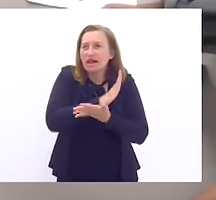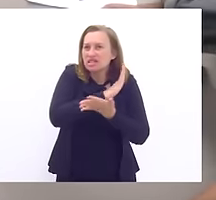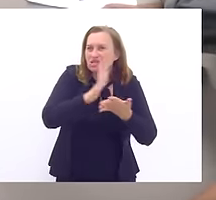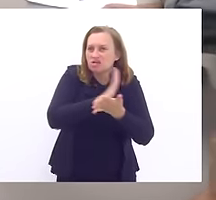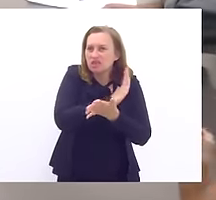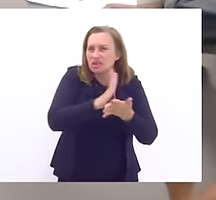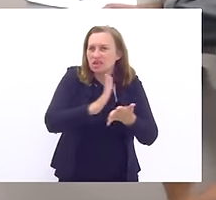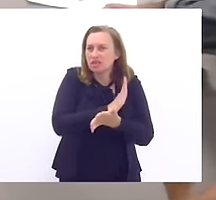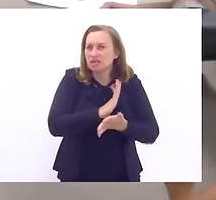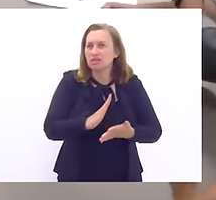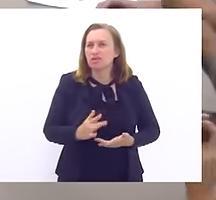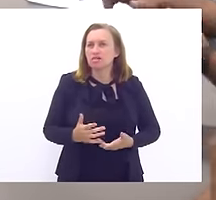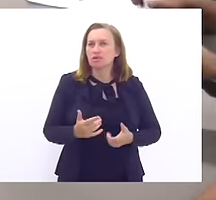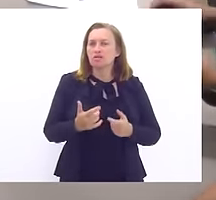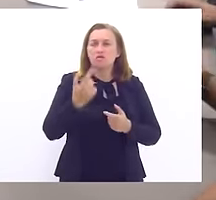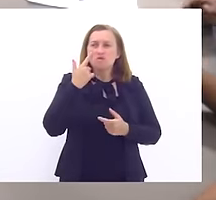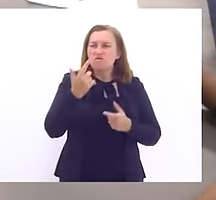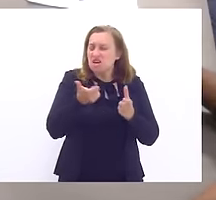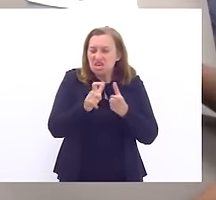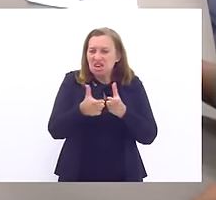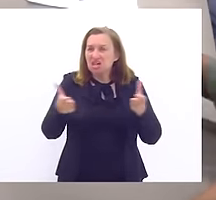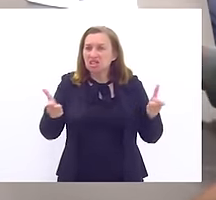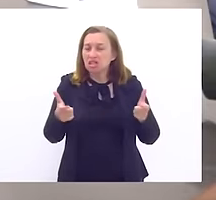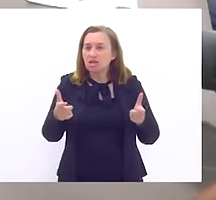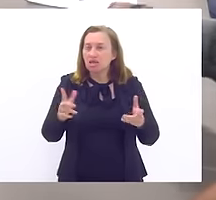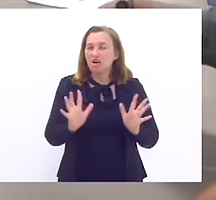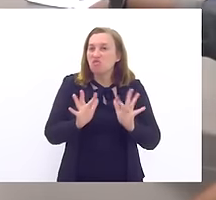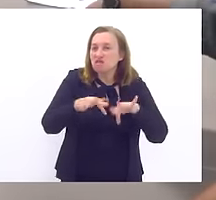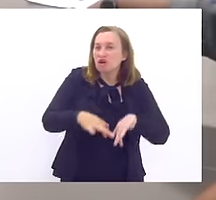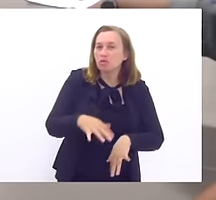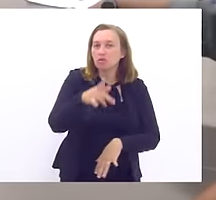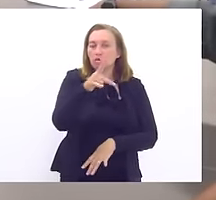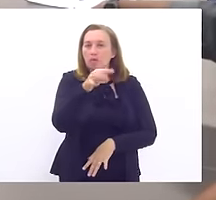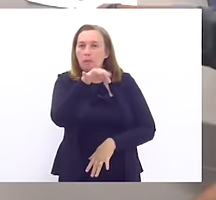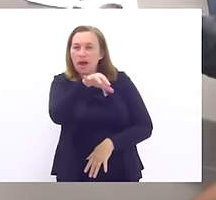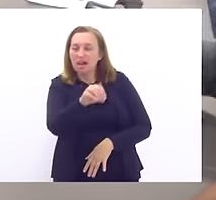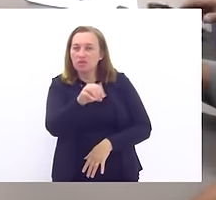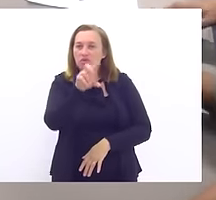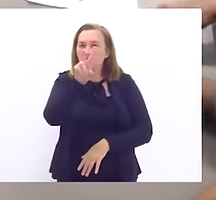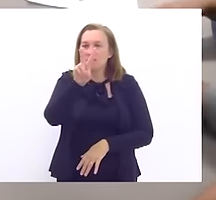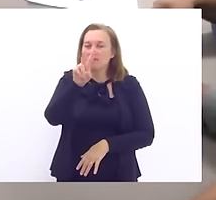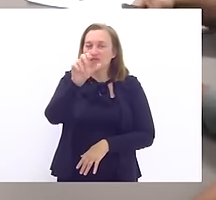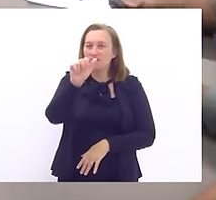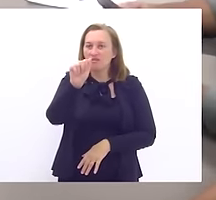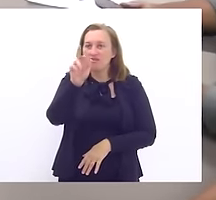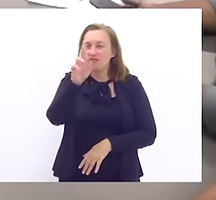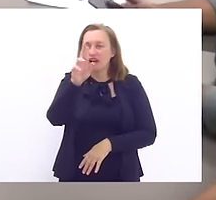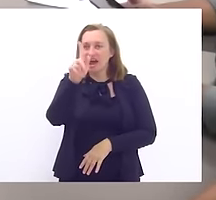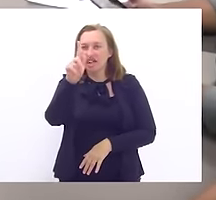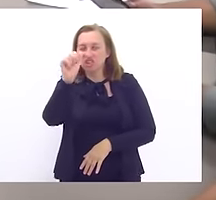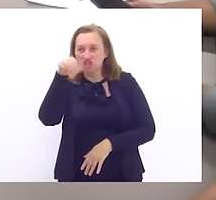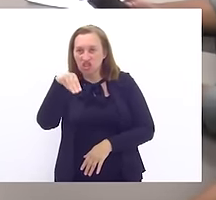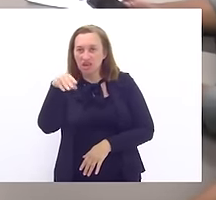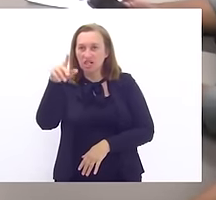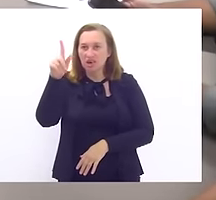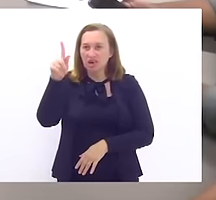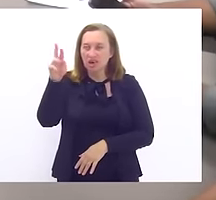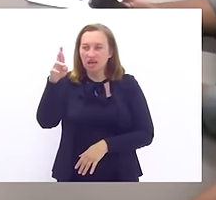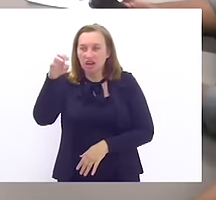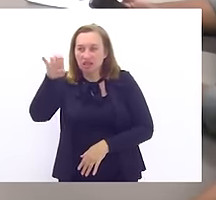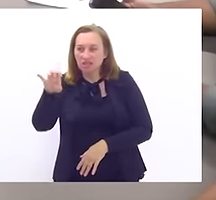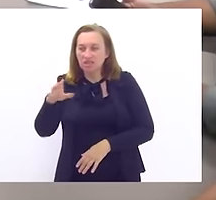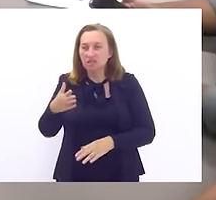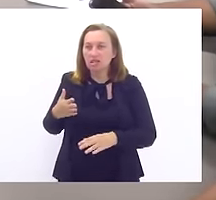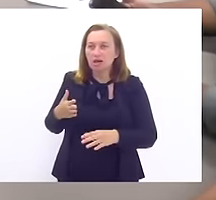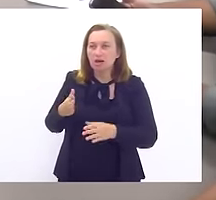não dá dimensão do que nós encontramos Nós não fomos até o final do pátio de Vargem Grande nisso nós paramos a gente tem um galpão e tem uma estação de gás ali